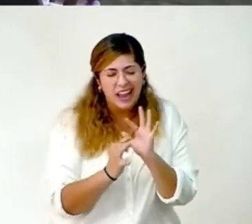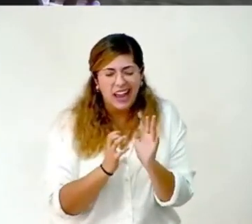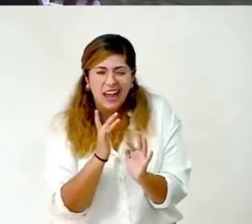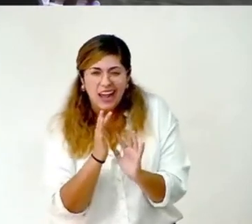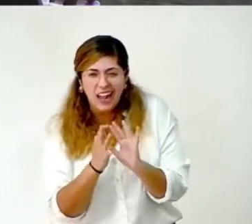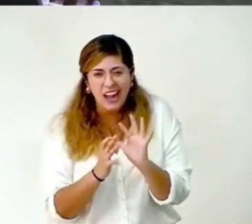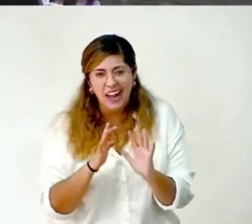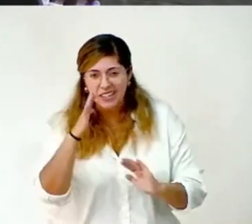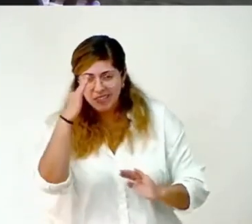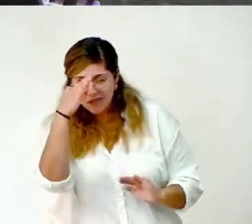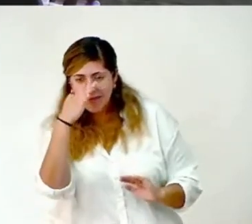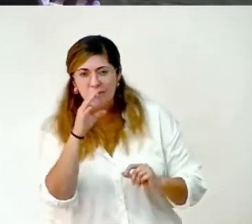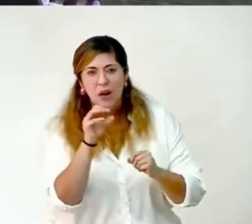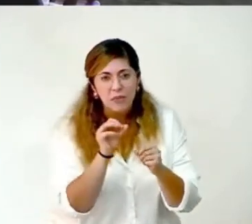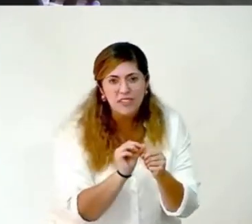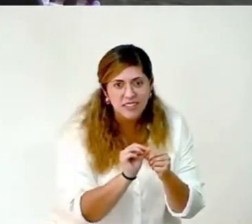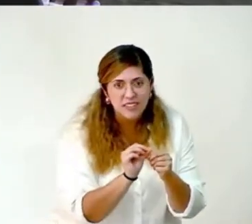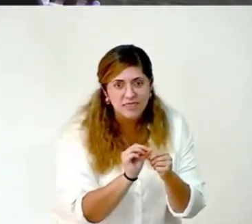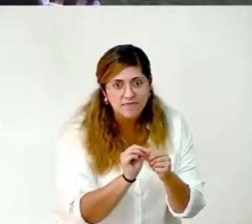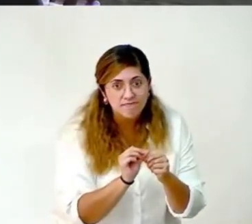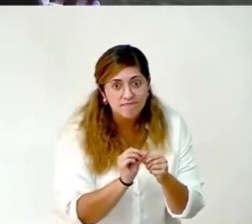vocês.